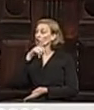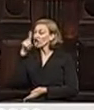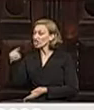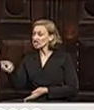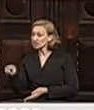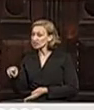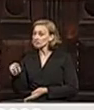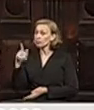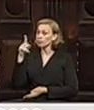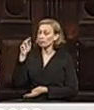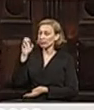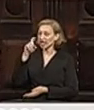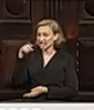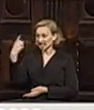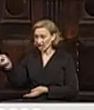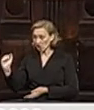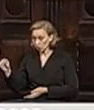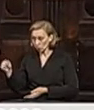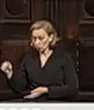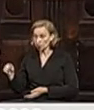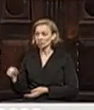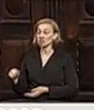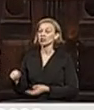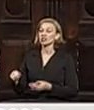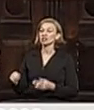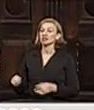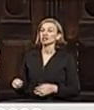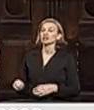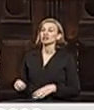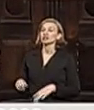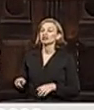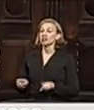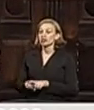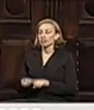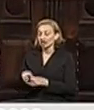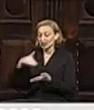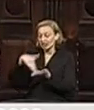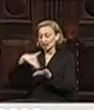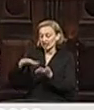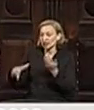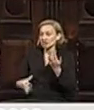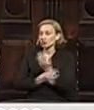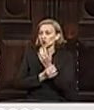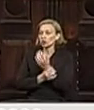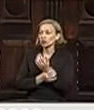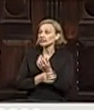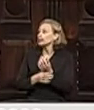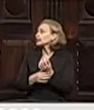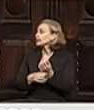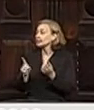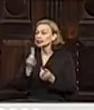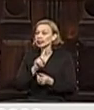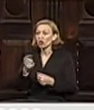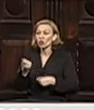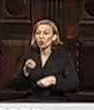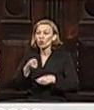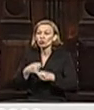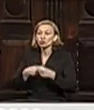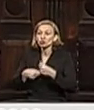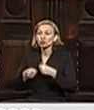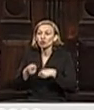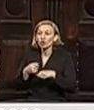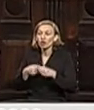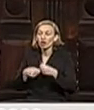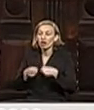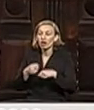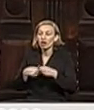e o secretário de Estado de Segurança, Roberto Sá, não controlam a Polícia Militar. Para ele,